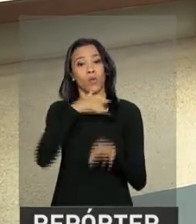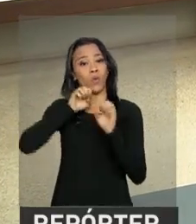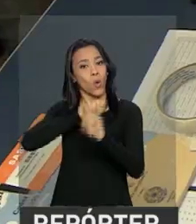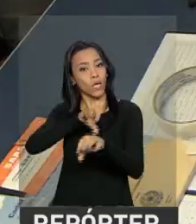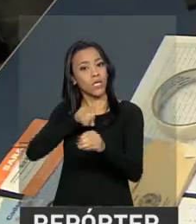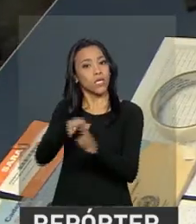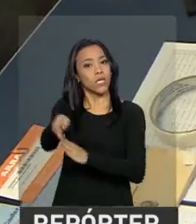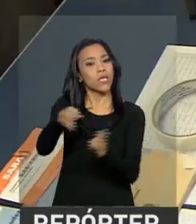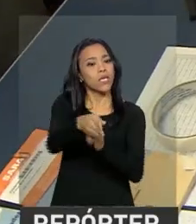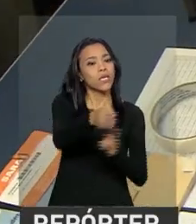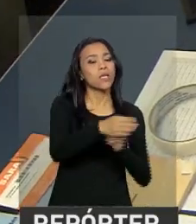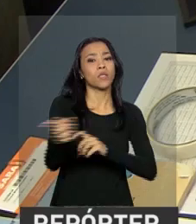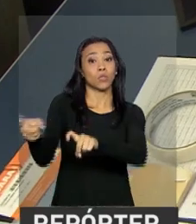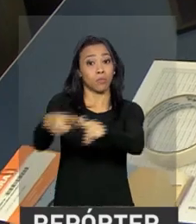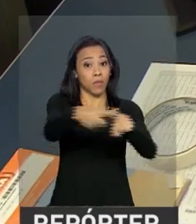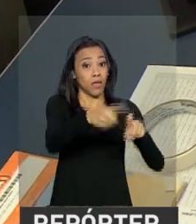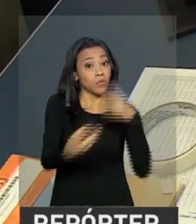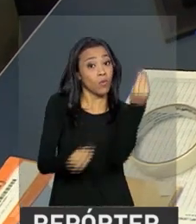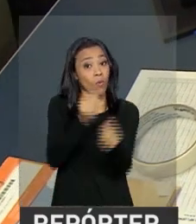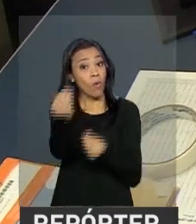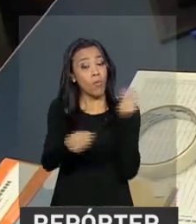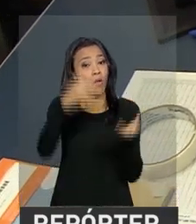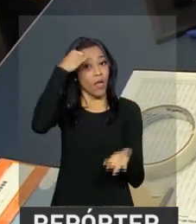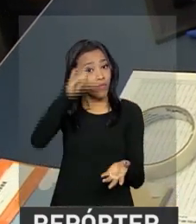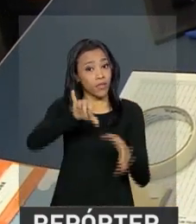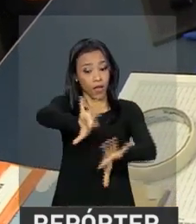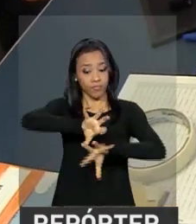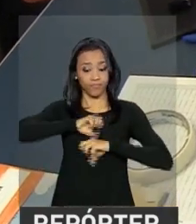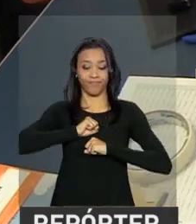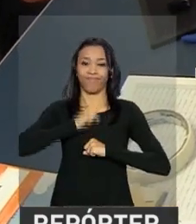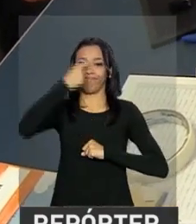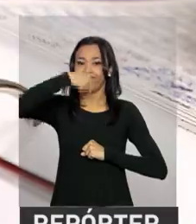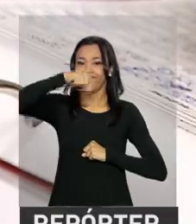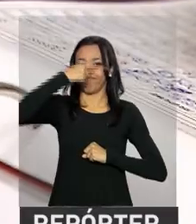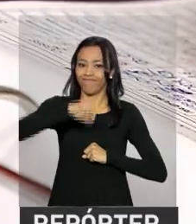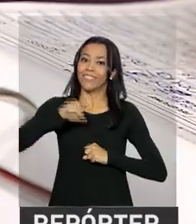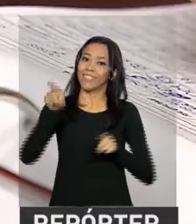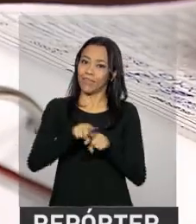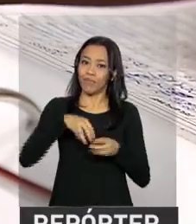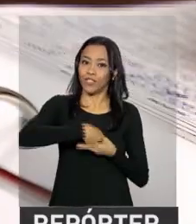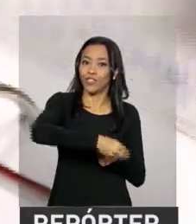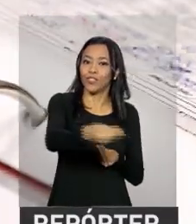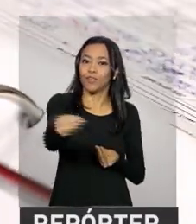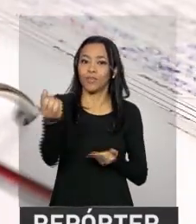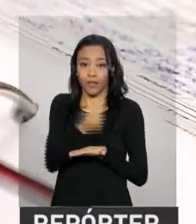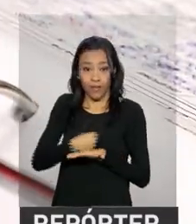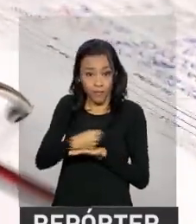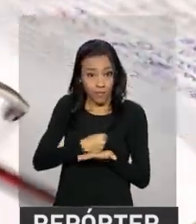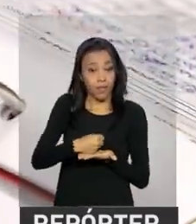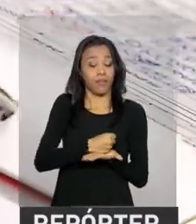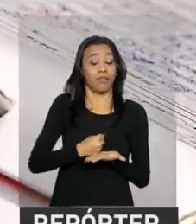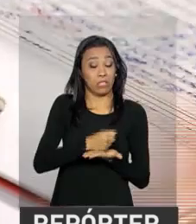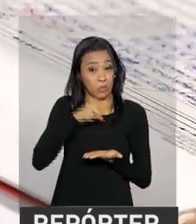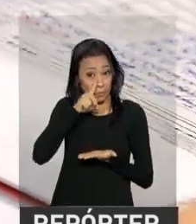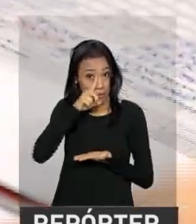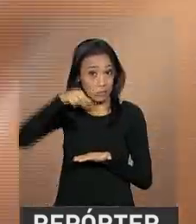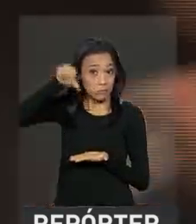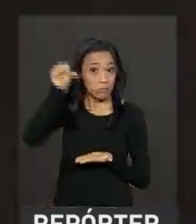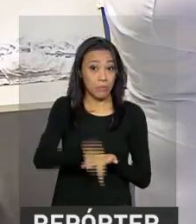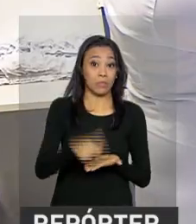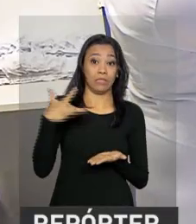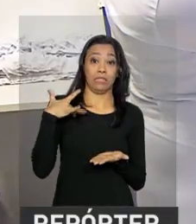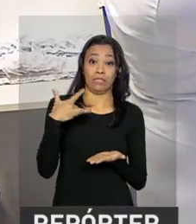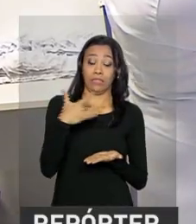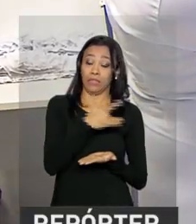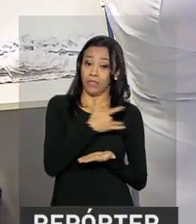serviços médicos sobre os procedimentos que evitam a contaminação pela gripe e distribui medicamentos para os casos mais graves da